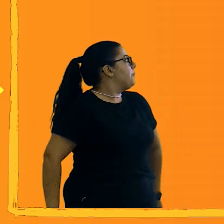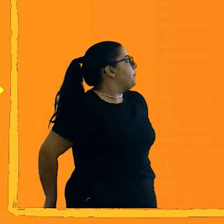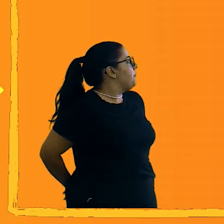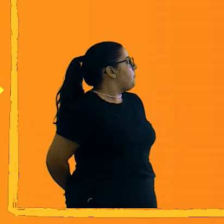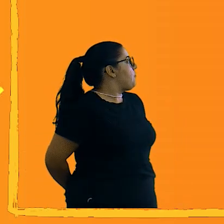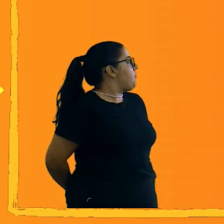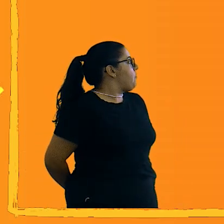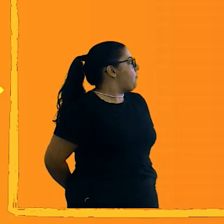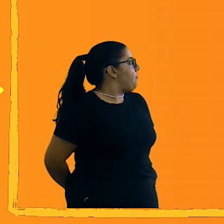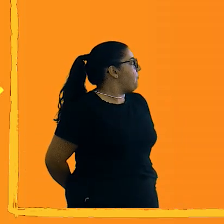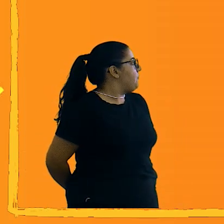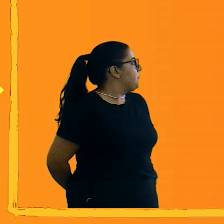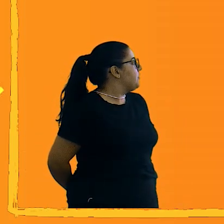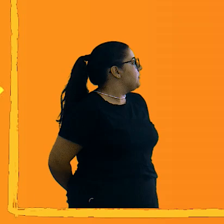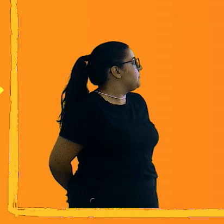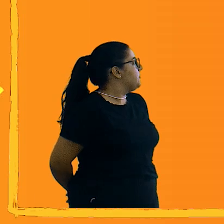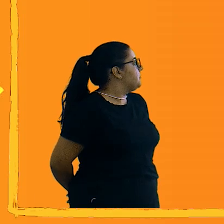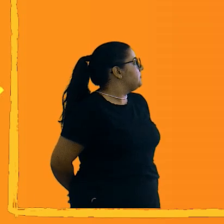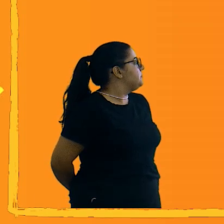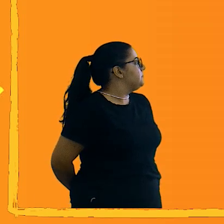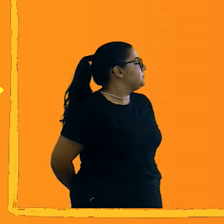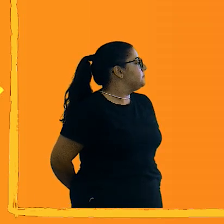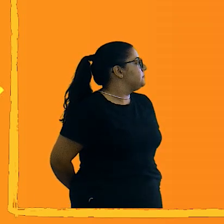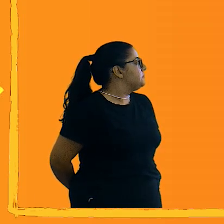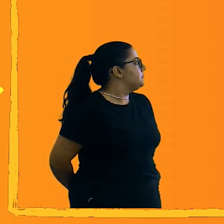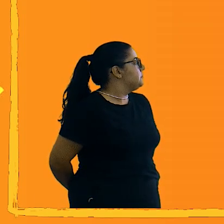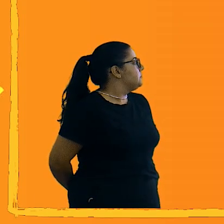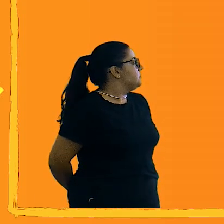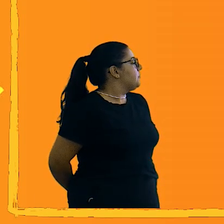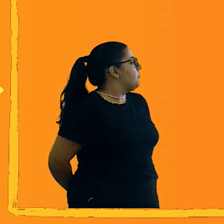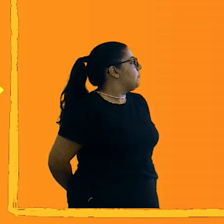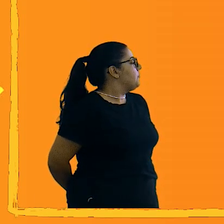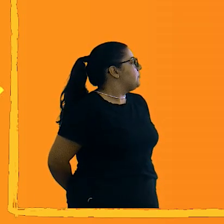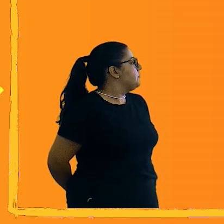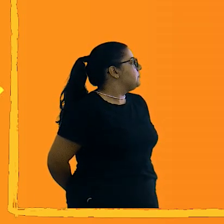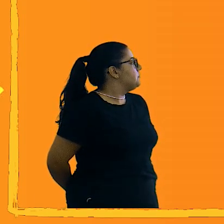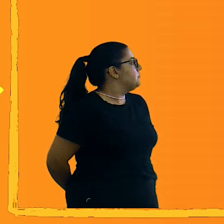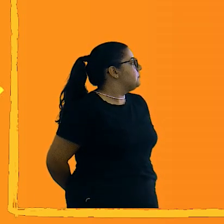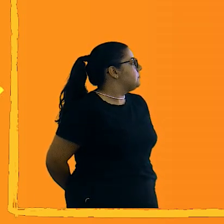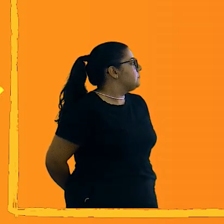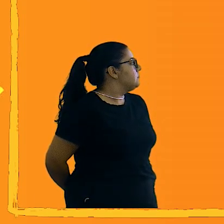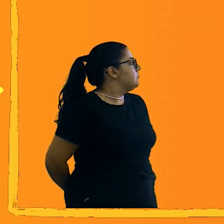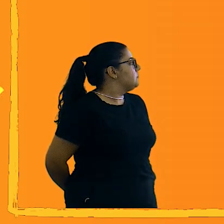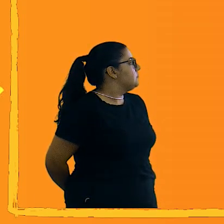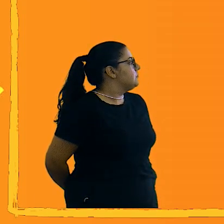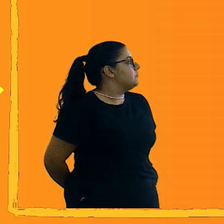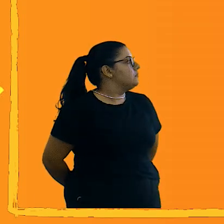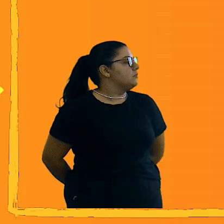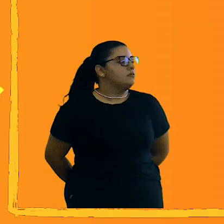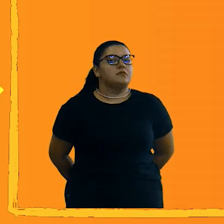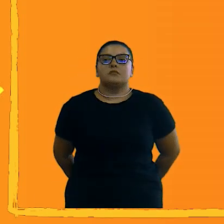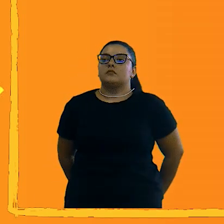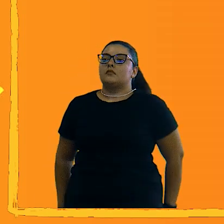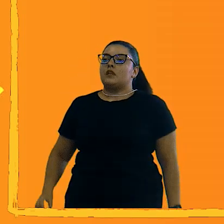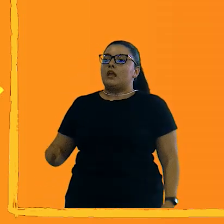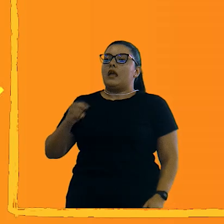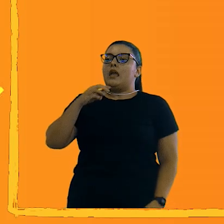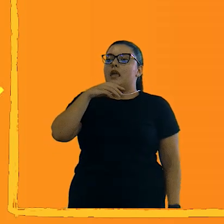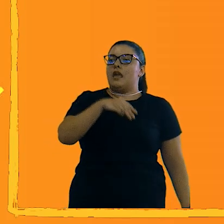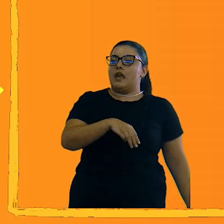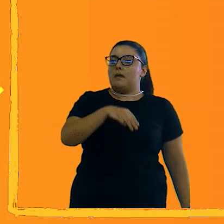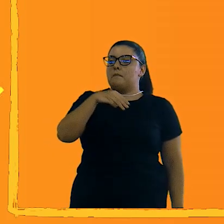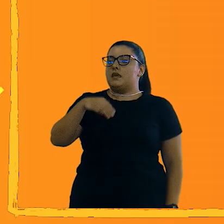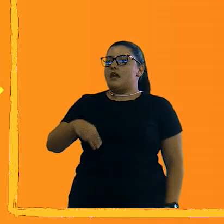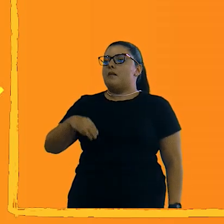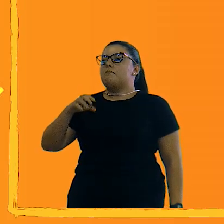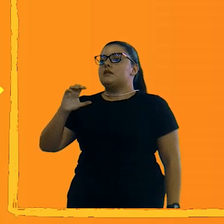ó k so 2 k so 3 k so 7 1435 galera MMC